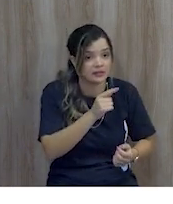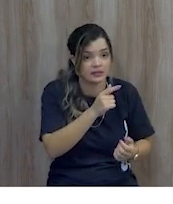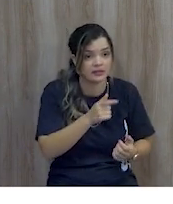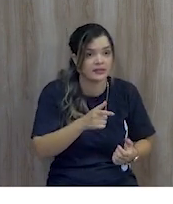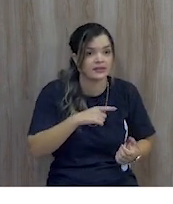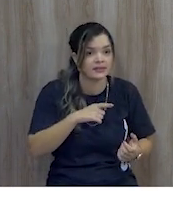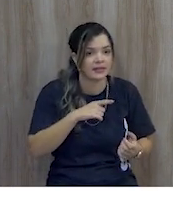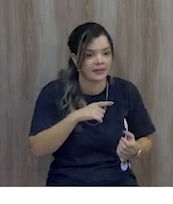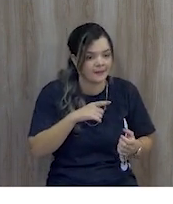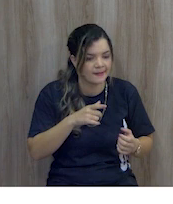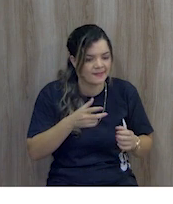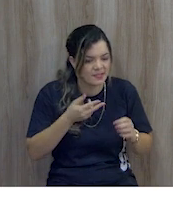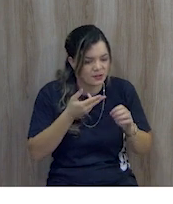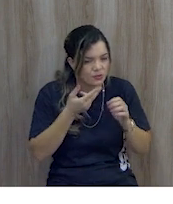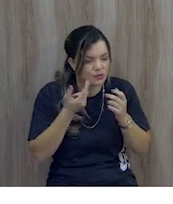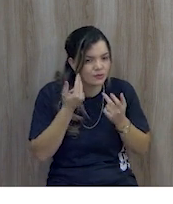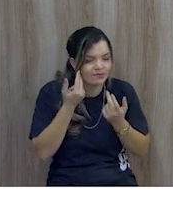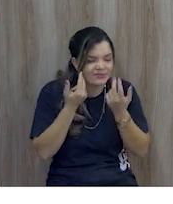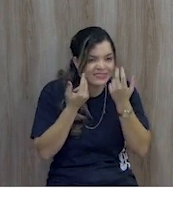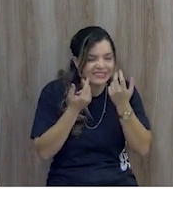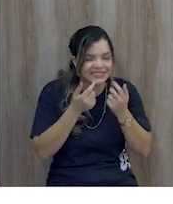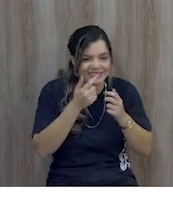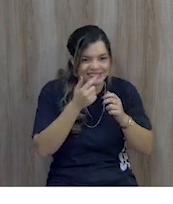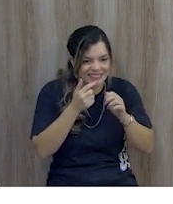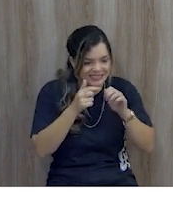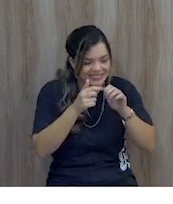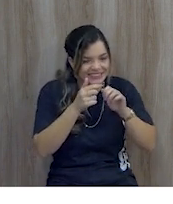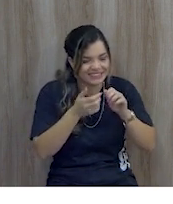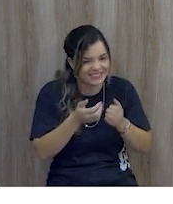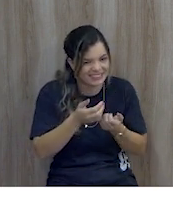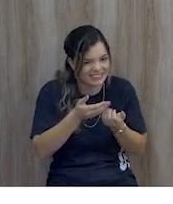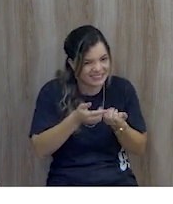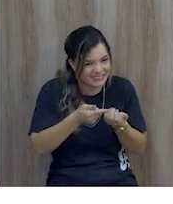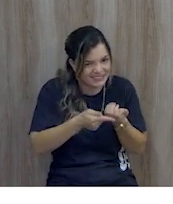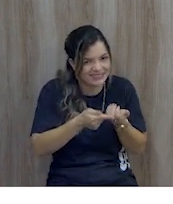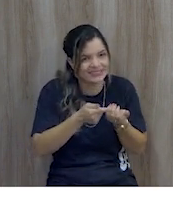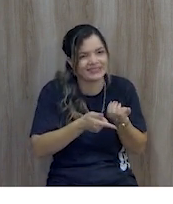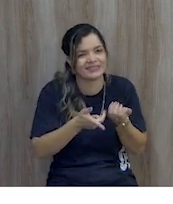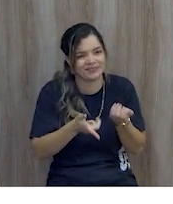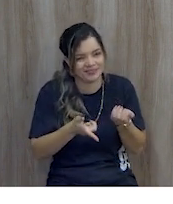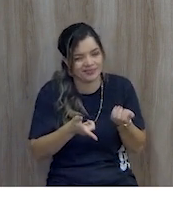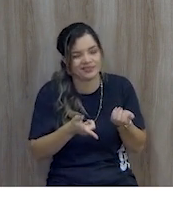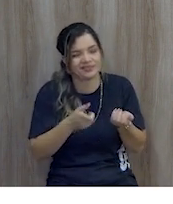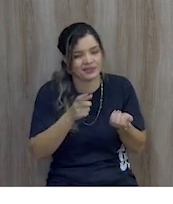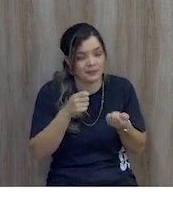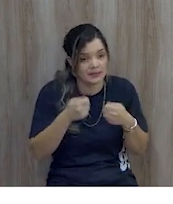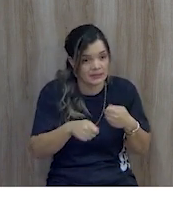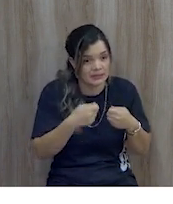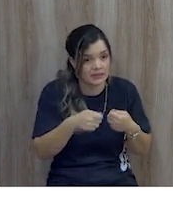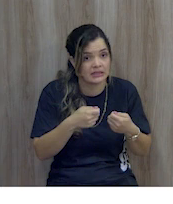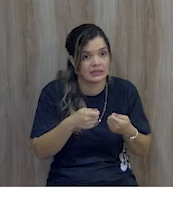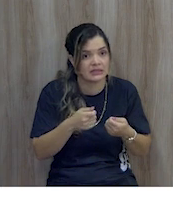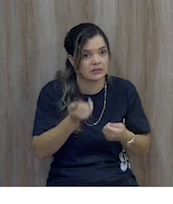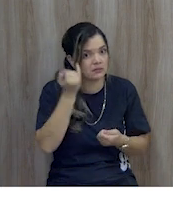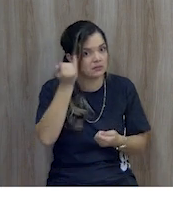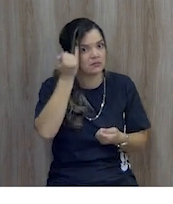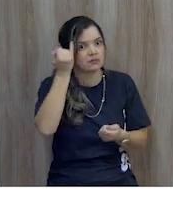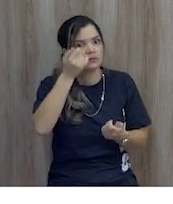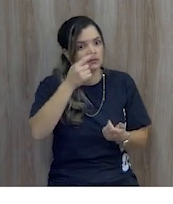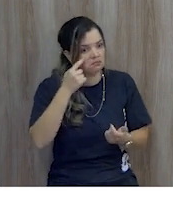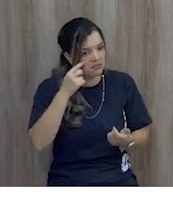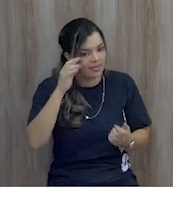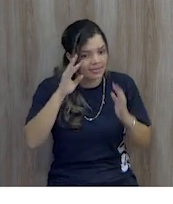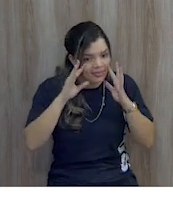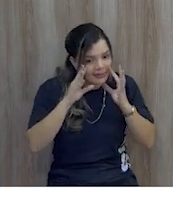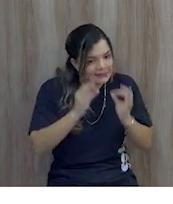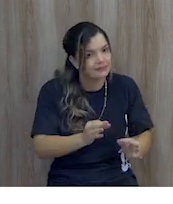ela é parte integrante e é indispensável dentro de um planejamento reabilitador. Então, ela precisa ser considerada, ela tem a